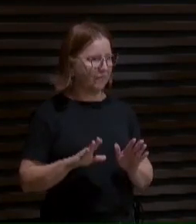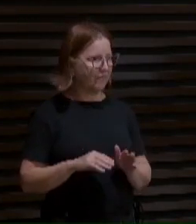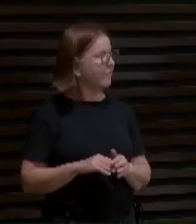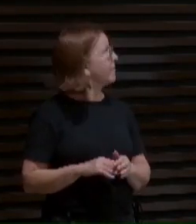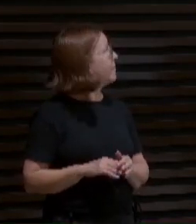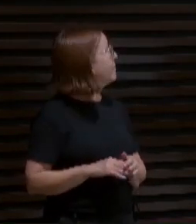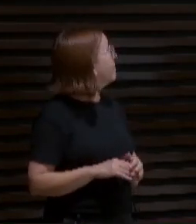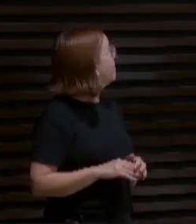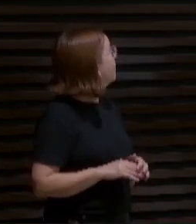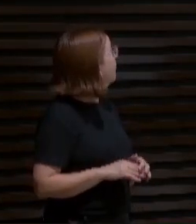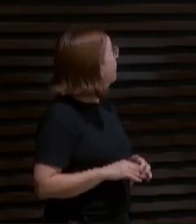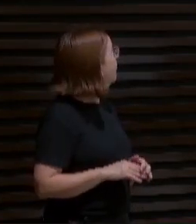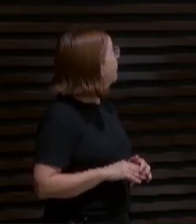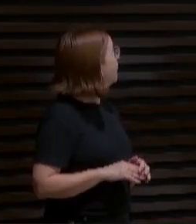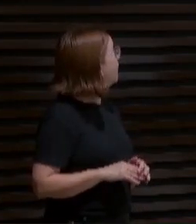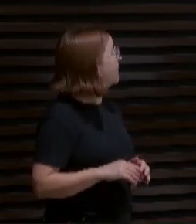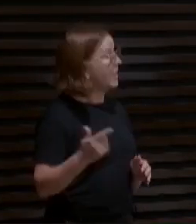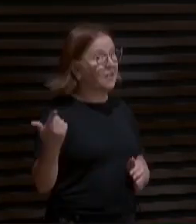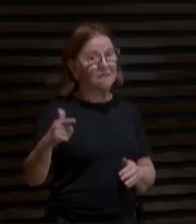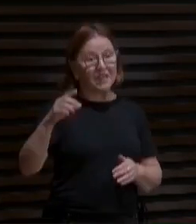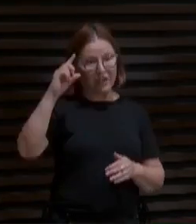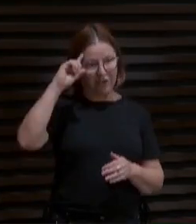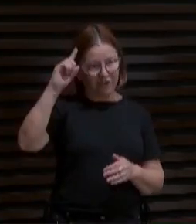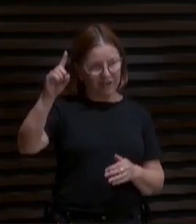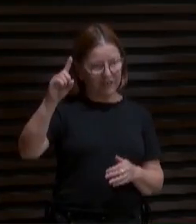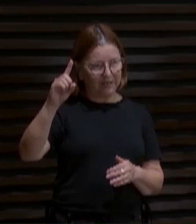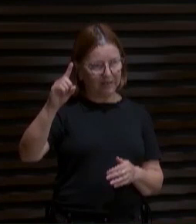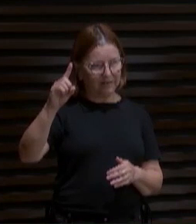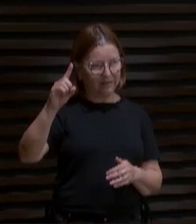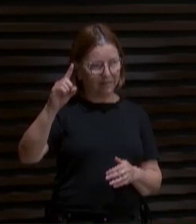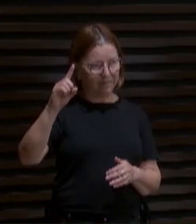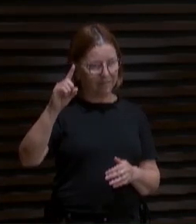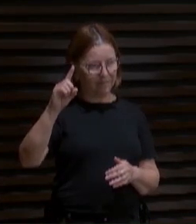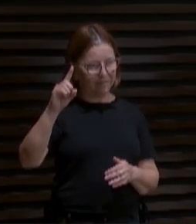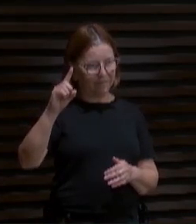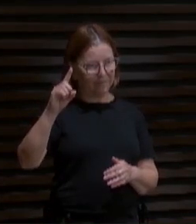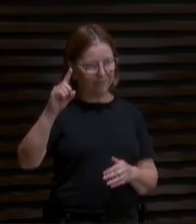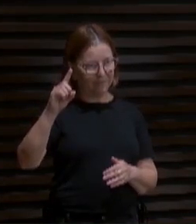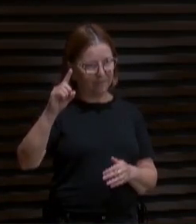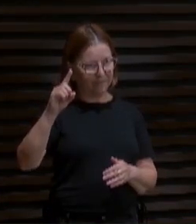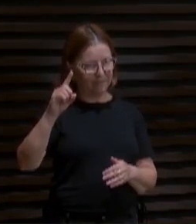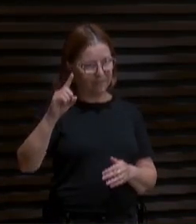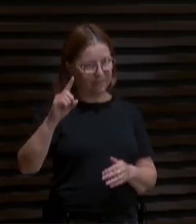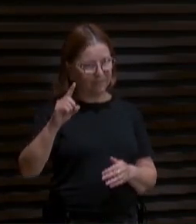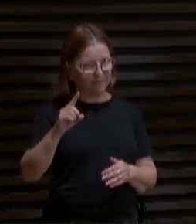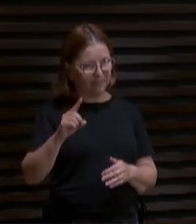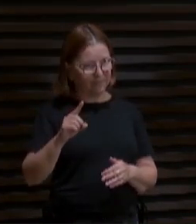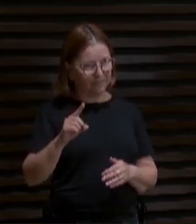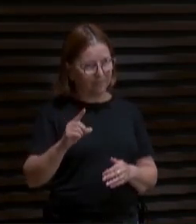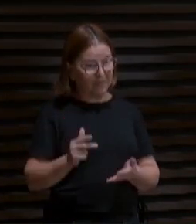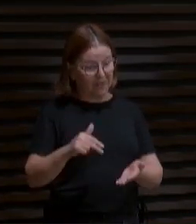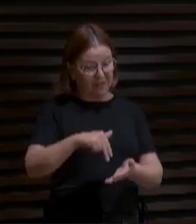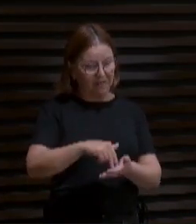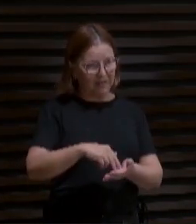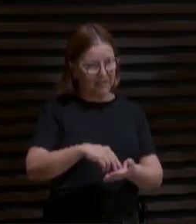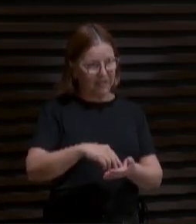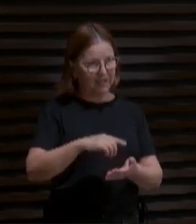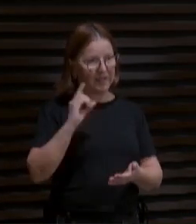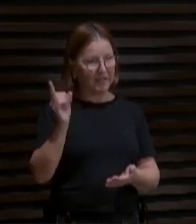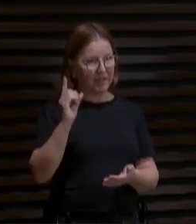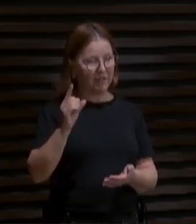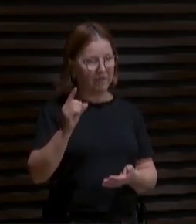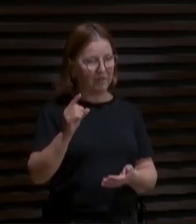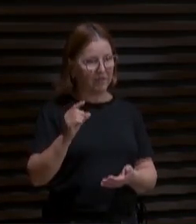Senhor, em que levantarei a Davi um renovo justo,